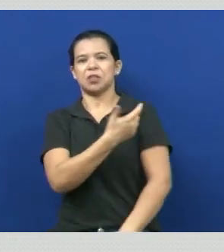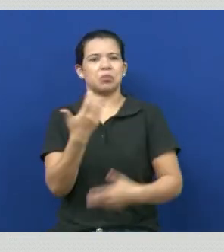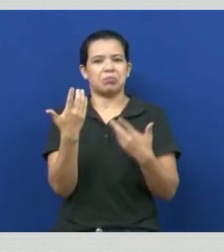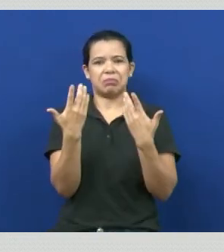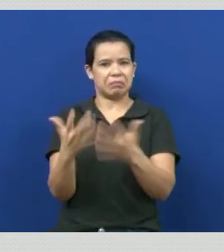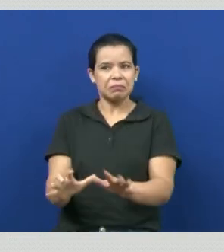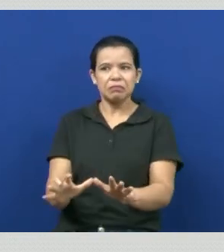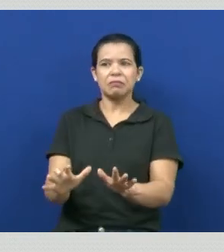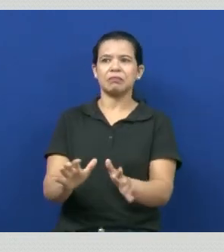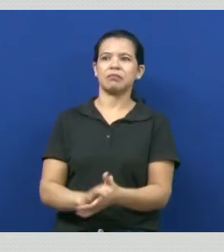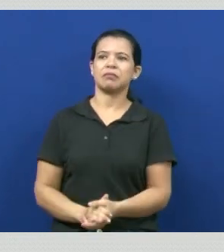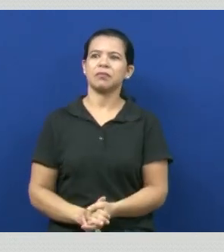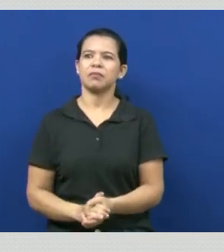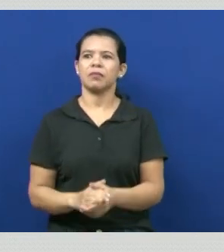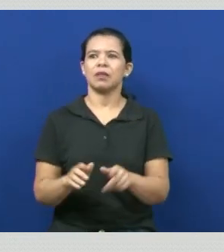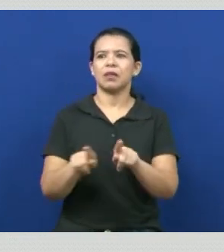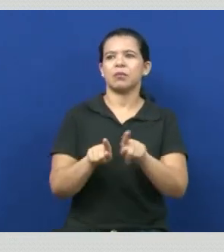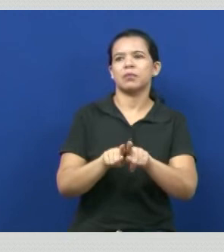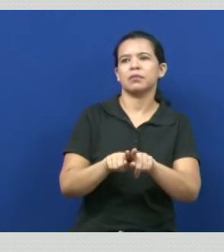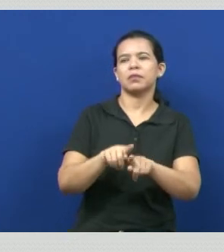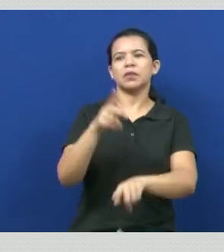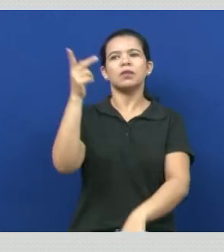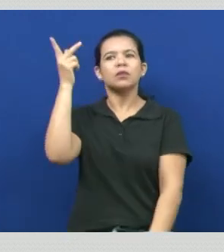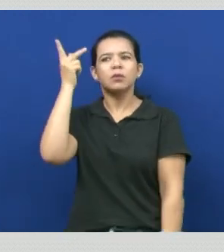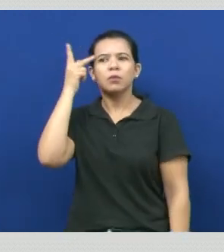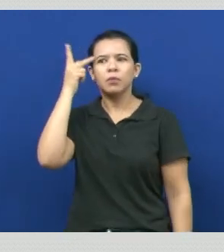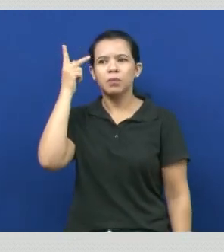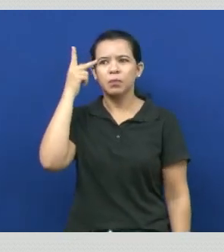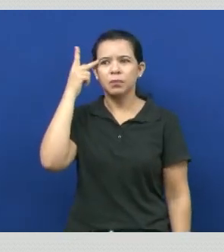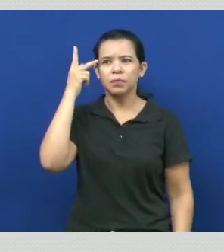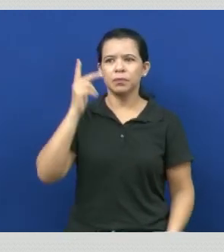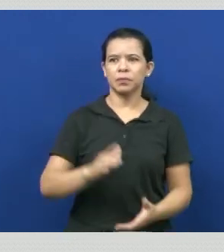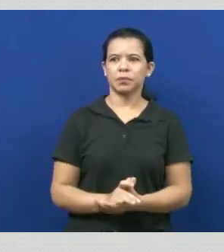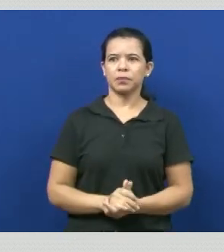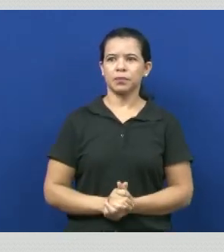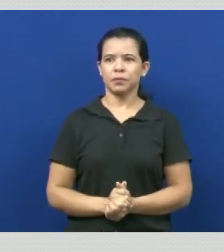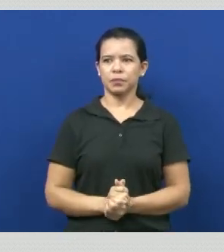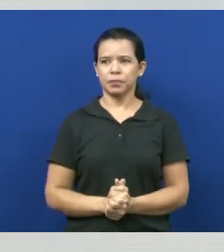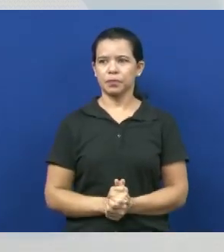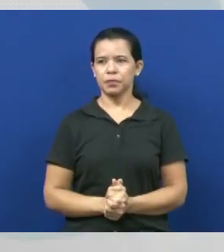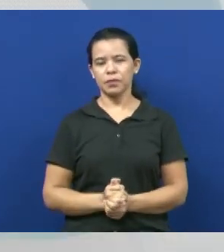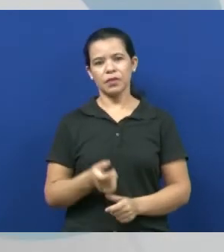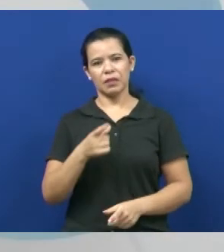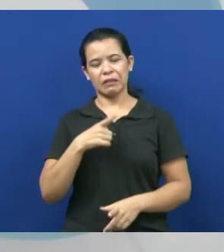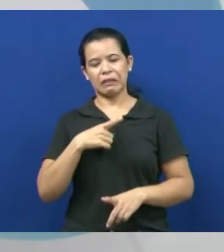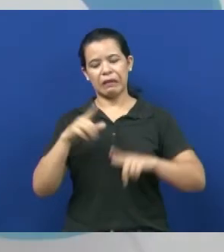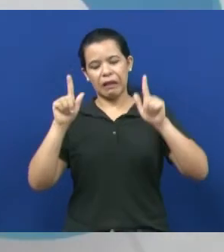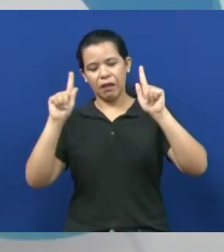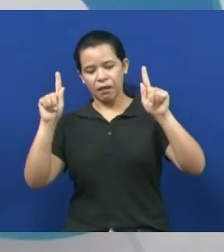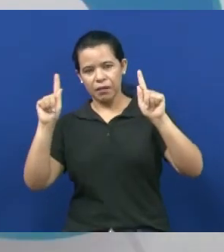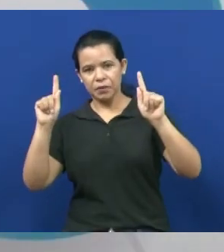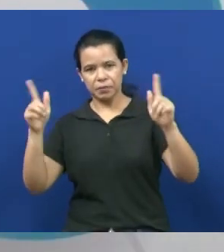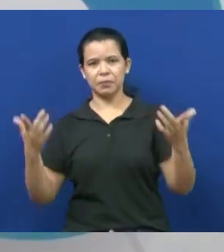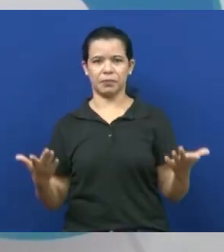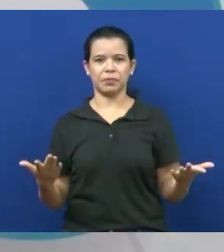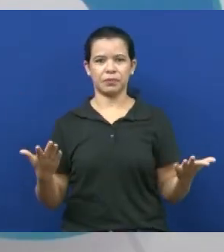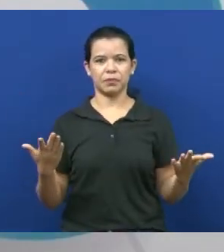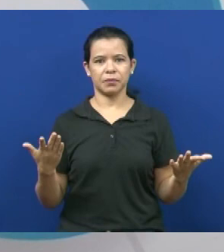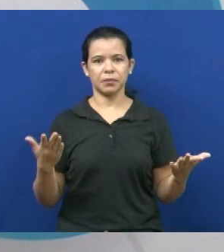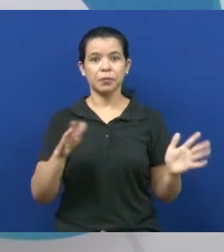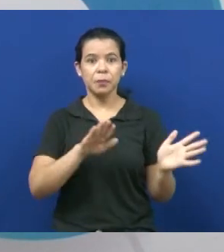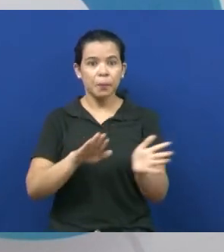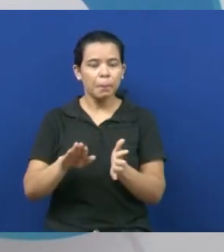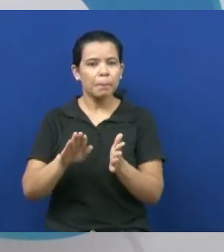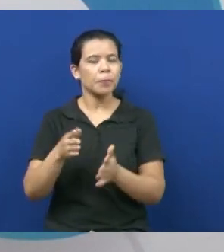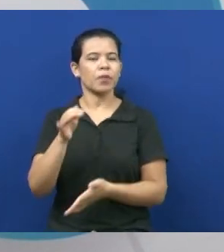esse assunto da revolta contra a vacina. Imagina, pensa aqui comigo, imagina a